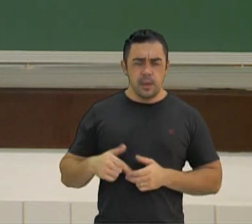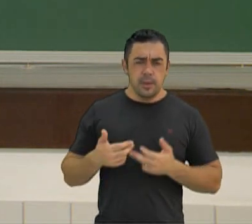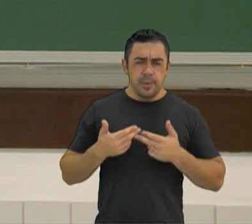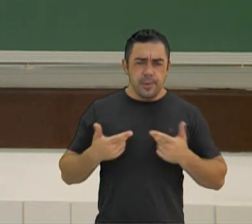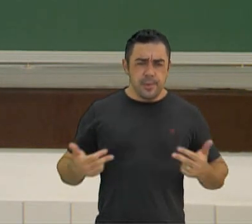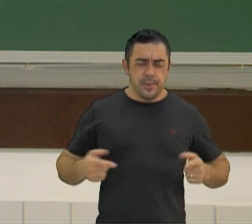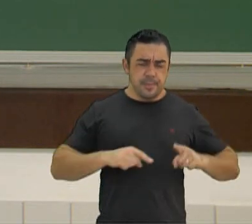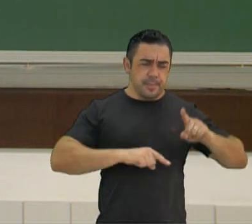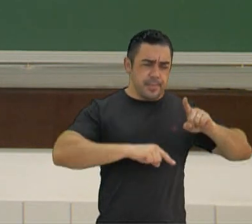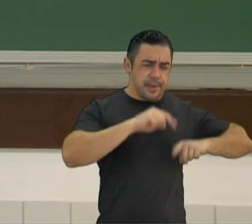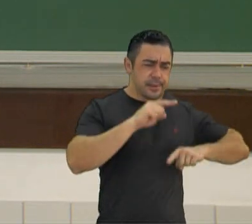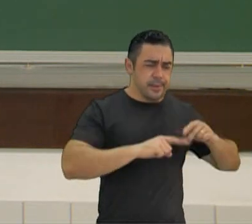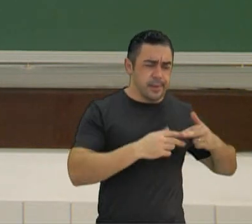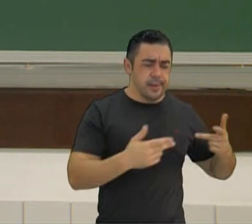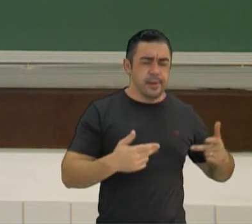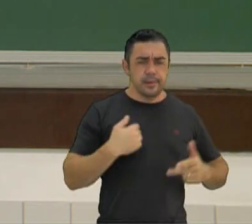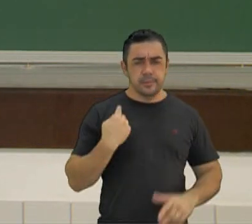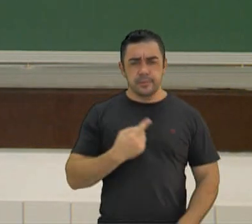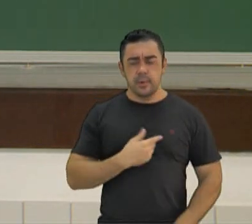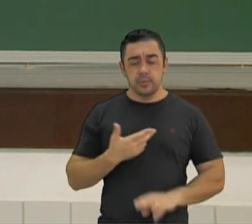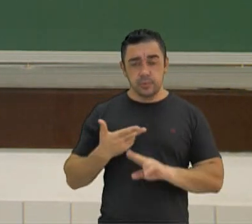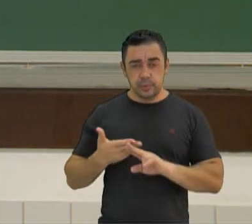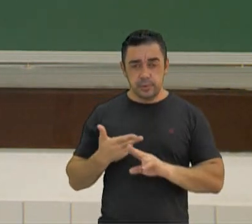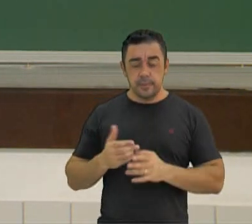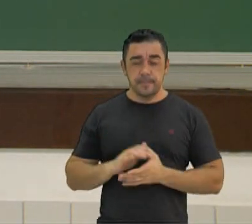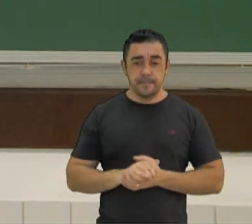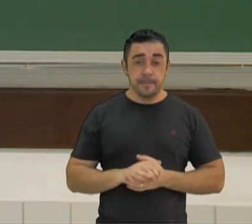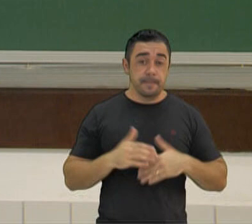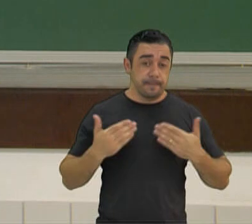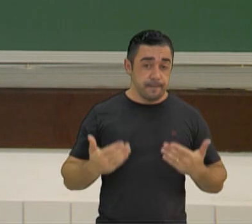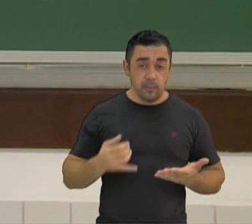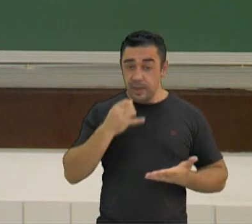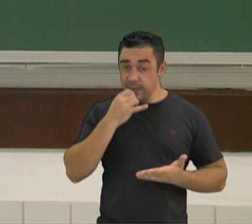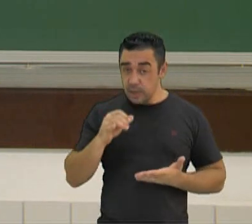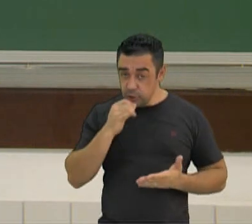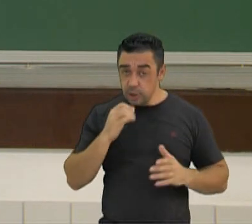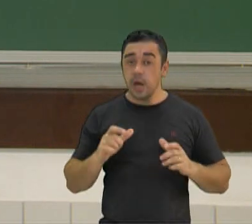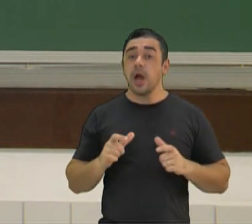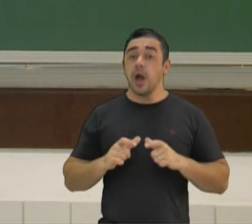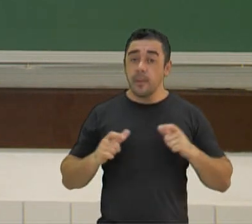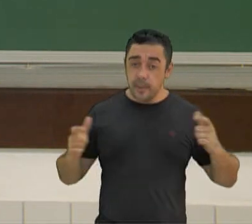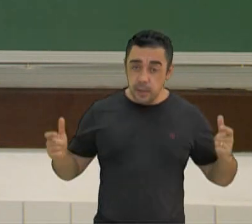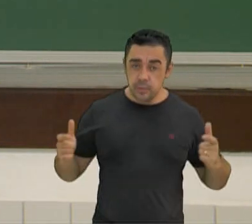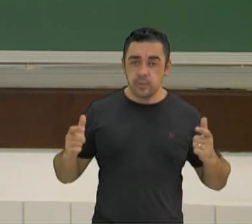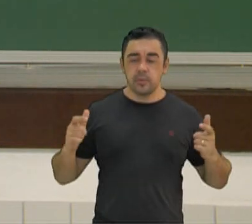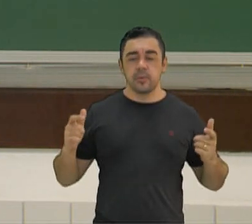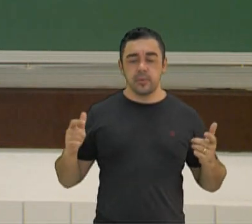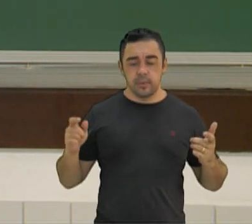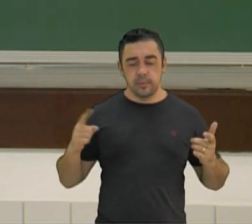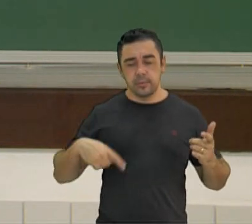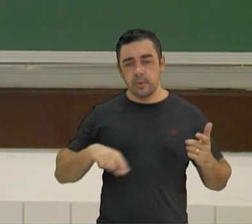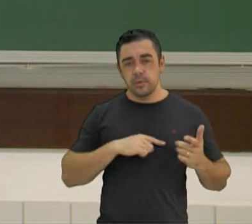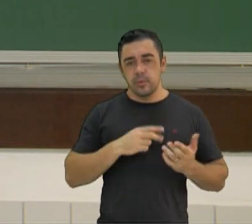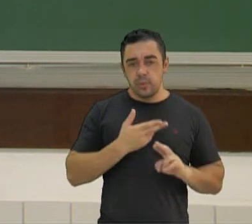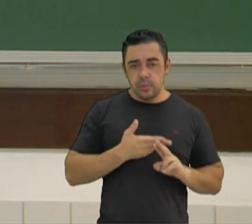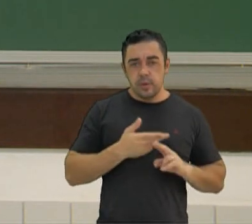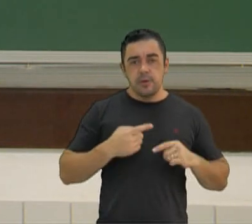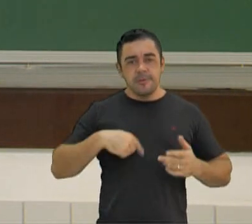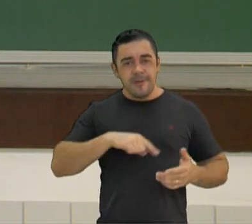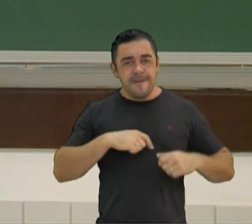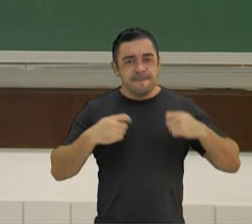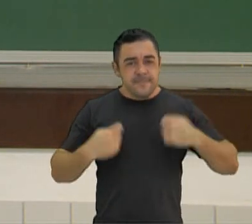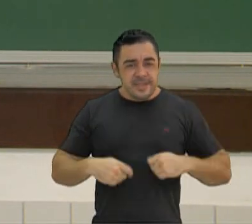implementos, aparelhos que também utilizamos. Então, o consumo energético vem aumentando cada vez mais, fazendo a necessidade da